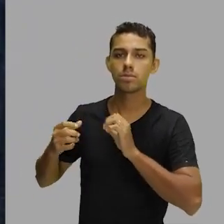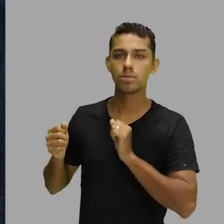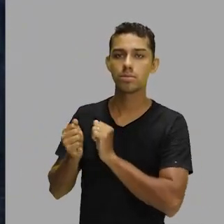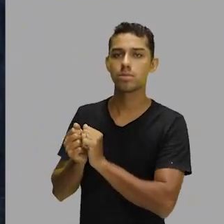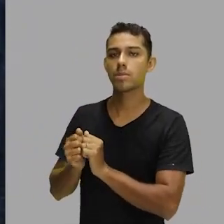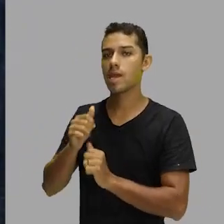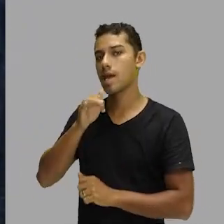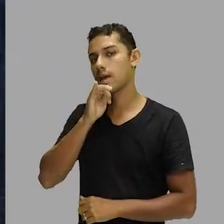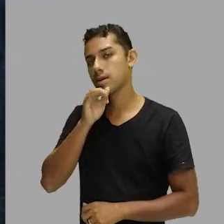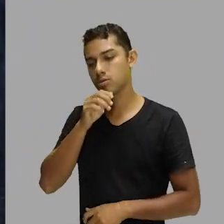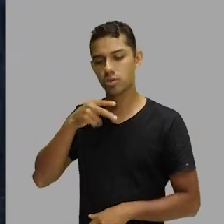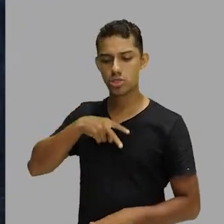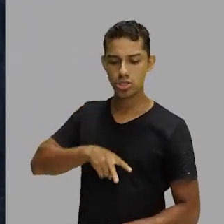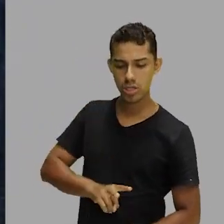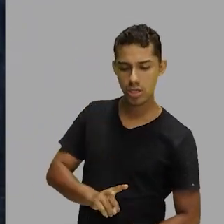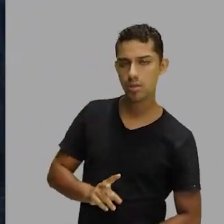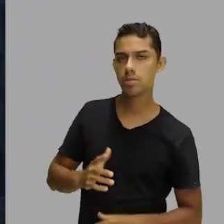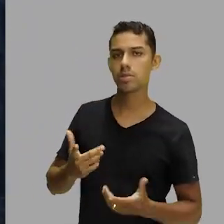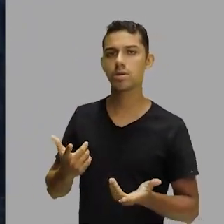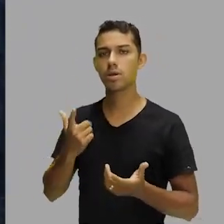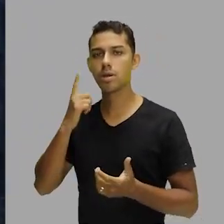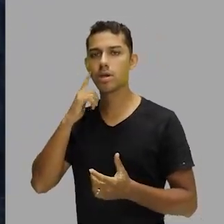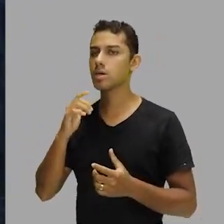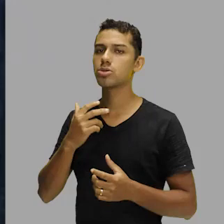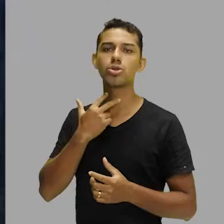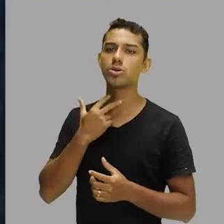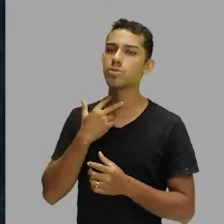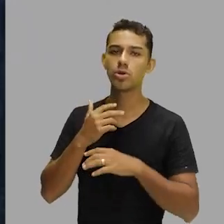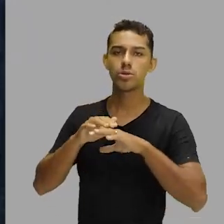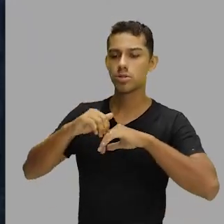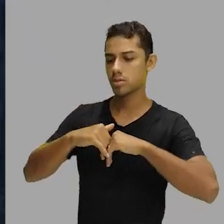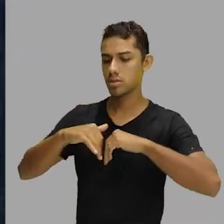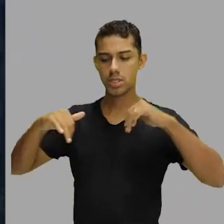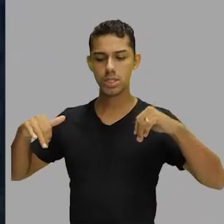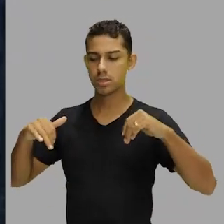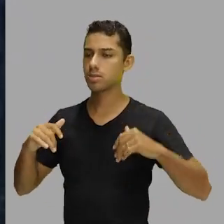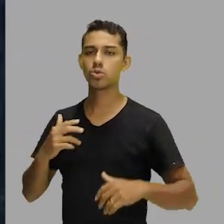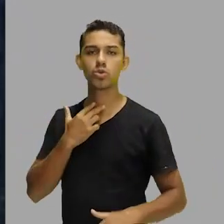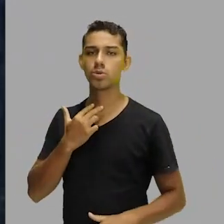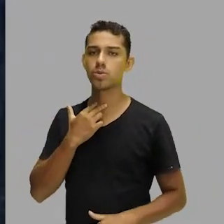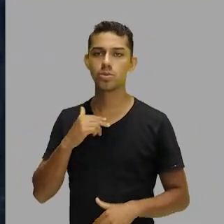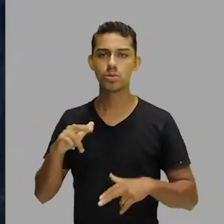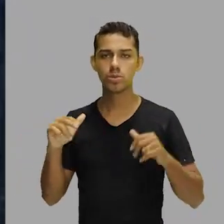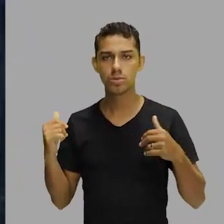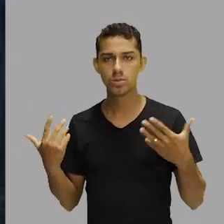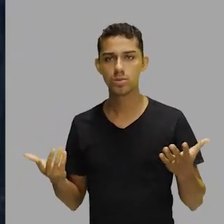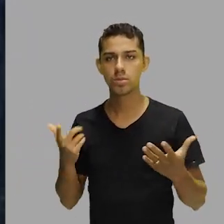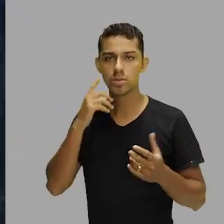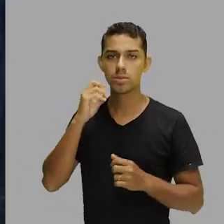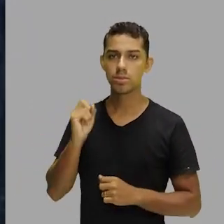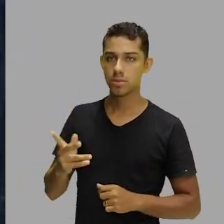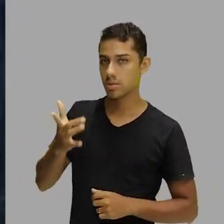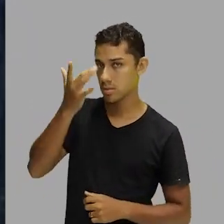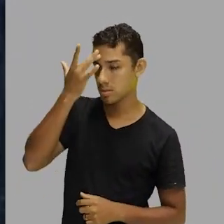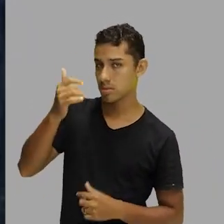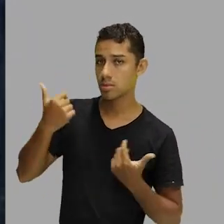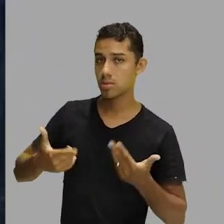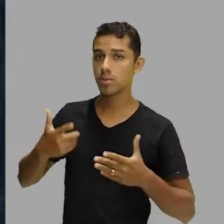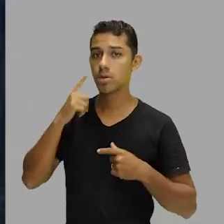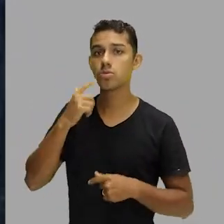gêmeos siameses, né? Um não pode ser separado do outro, ok? Não possui